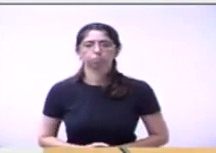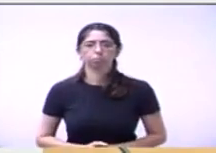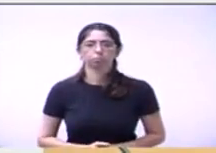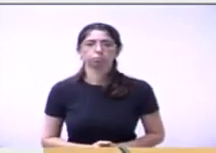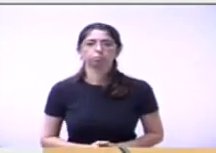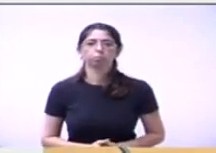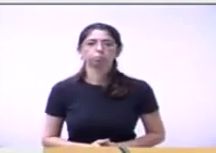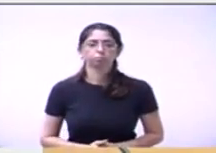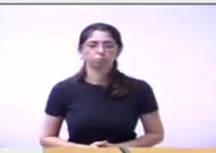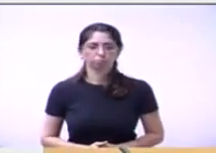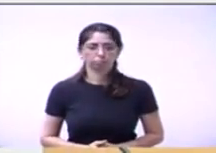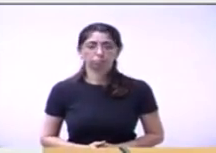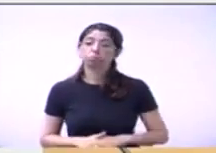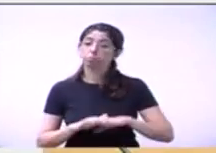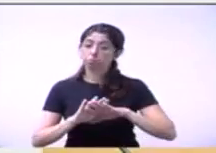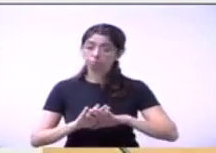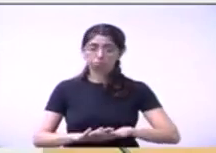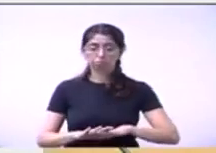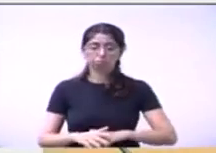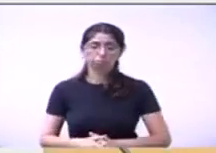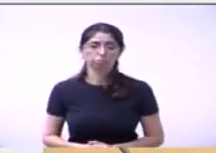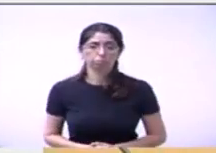Então, coloco aqui